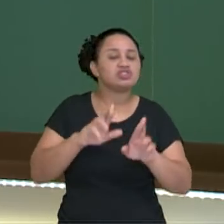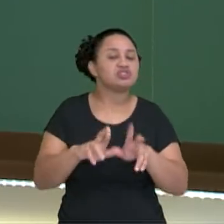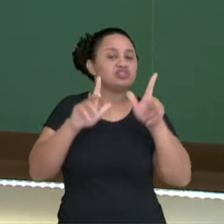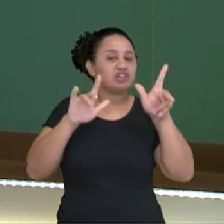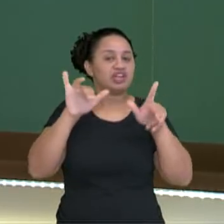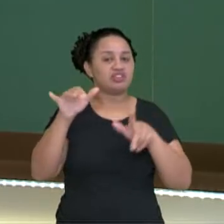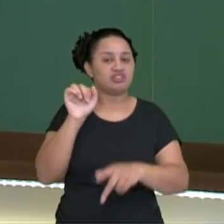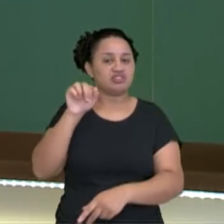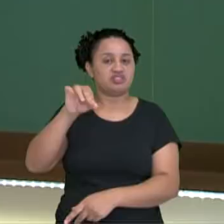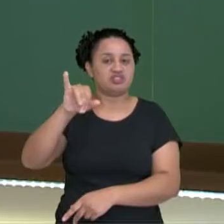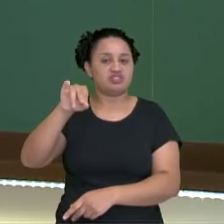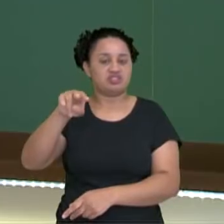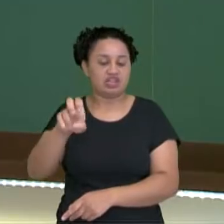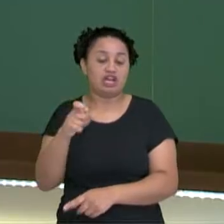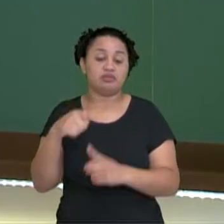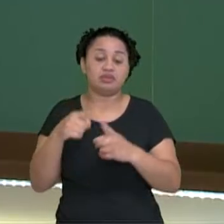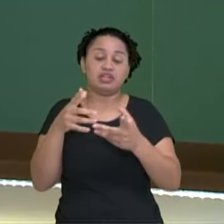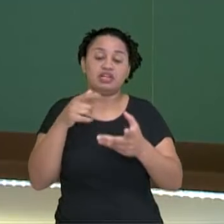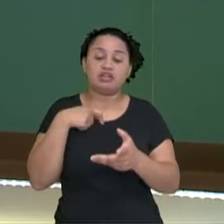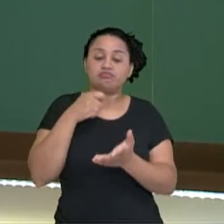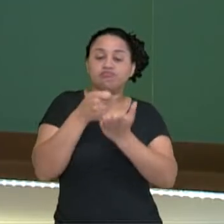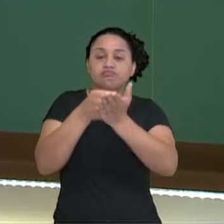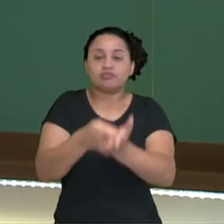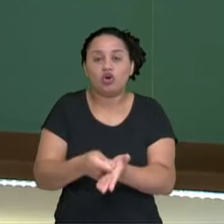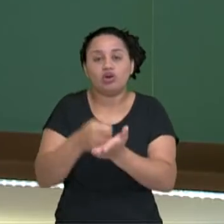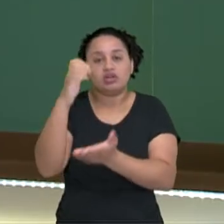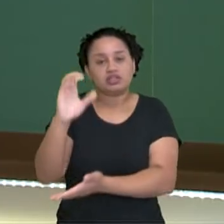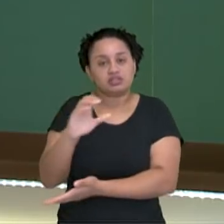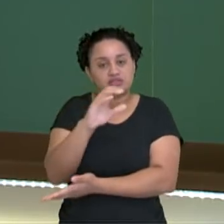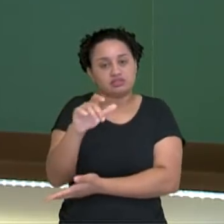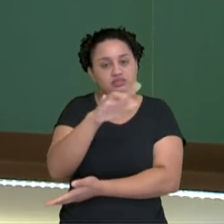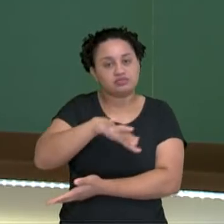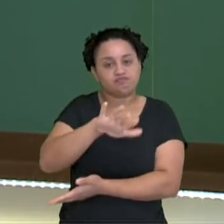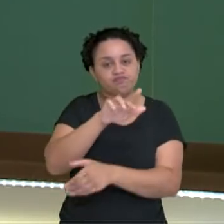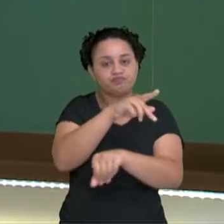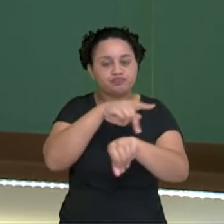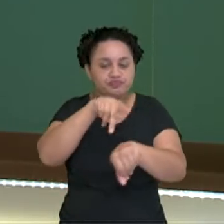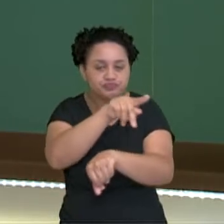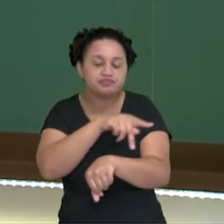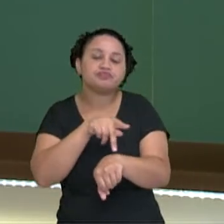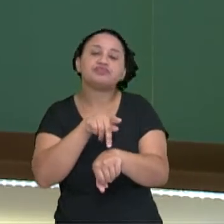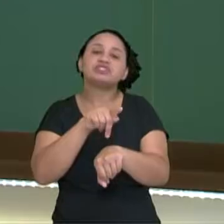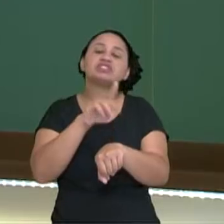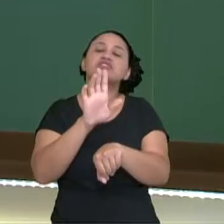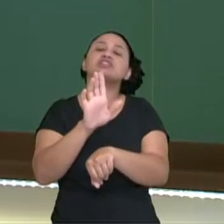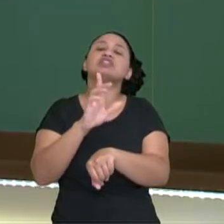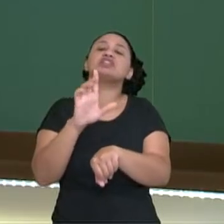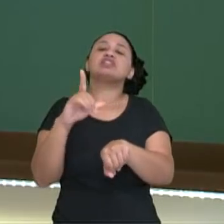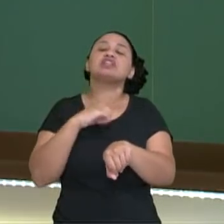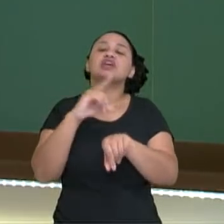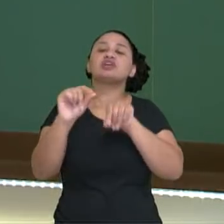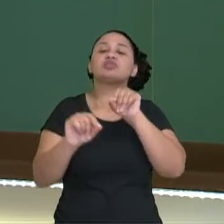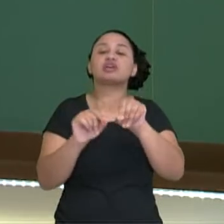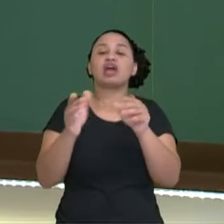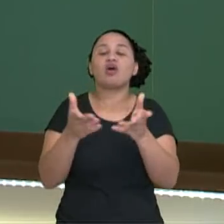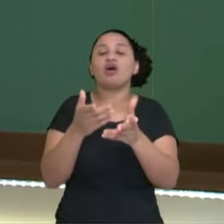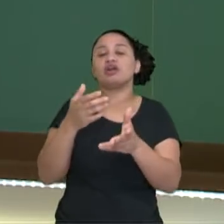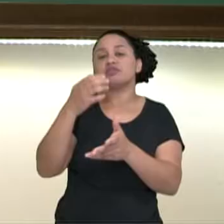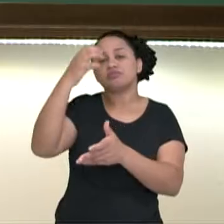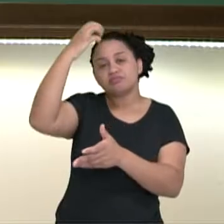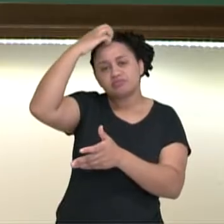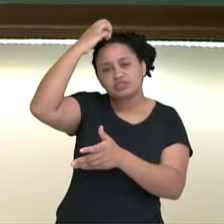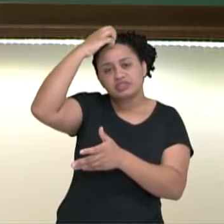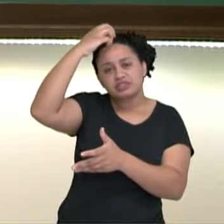estava pretendendo impor o catolicismo dentro da Inglaterra. Já com a colocação do príncipe